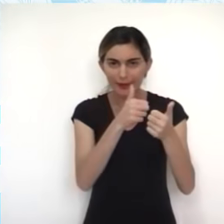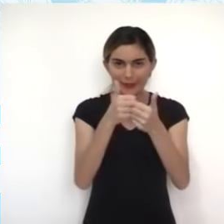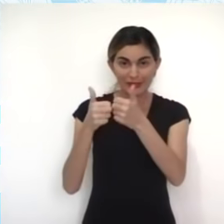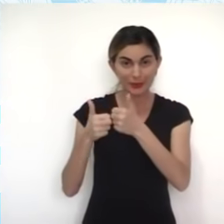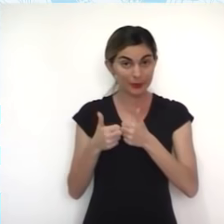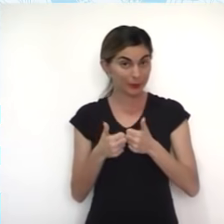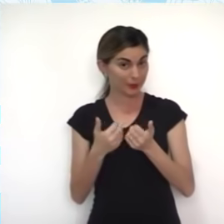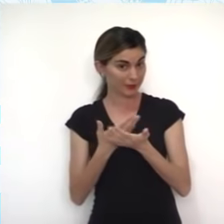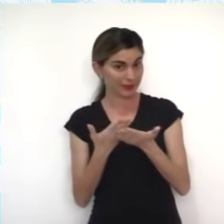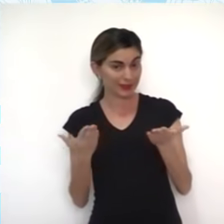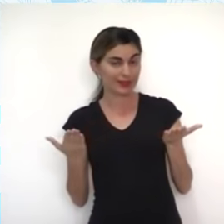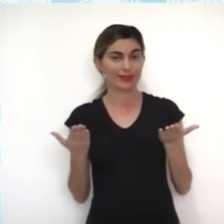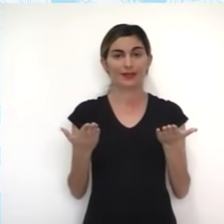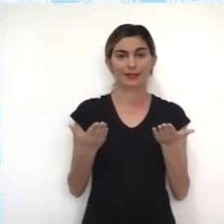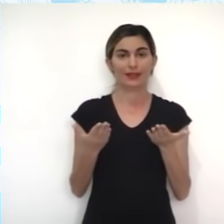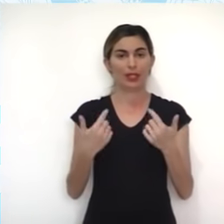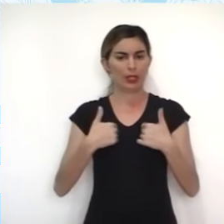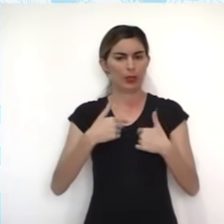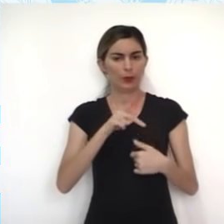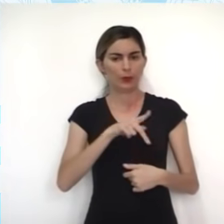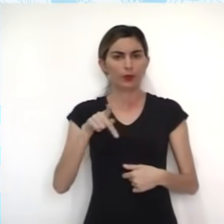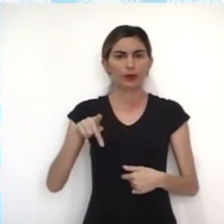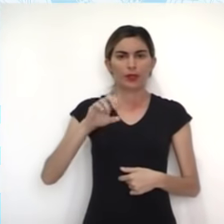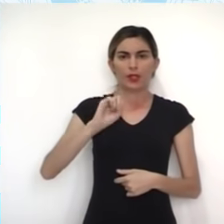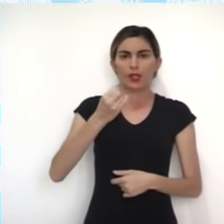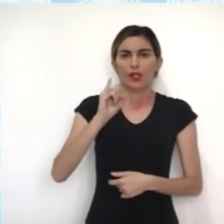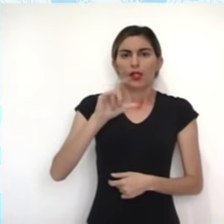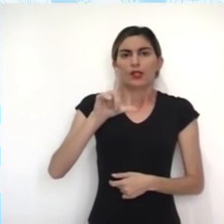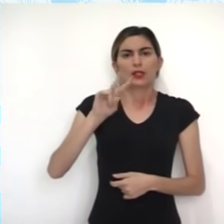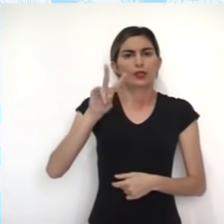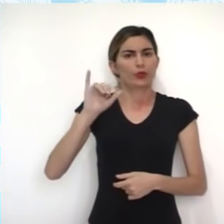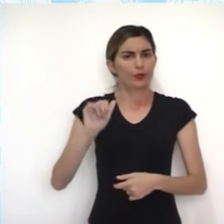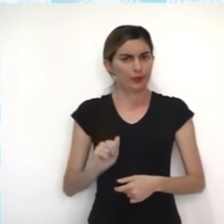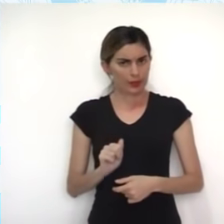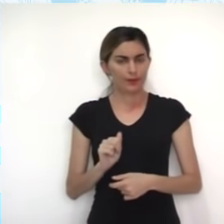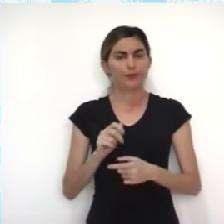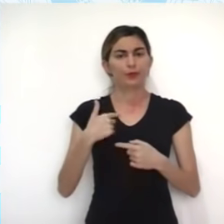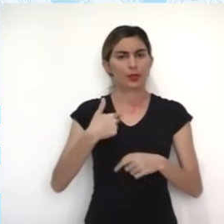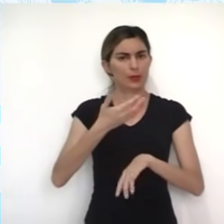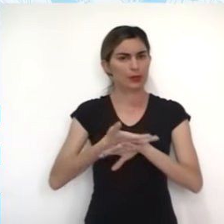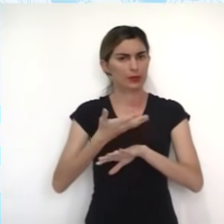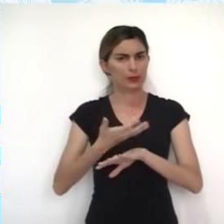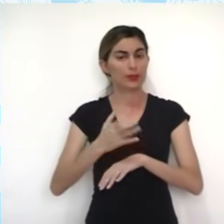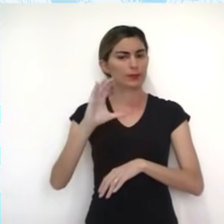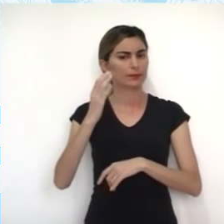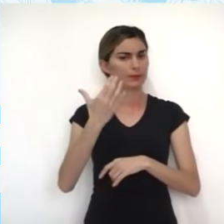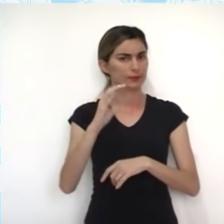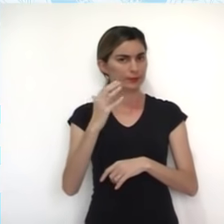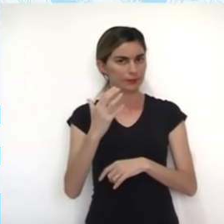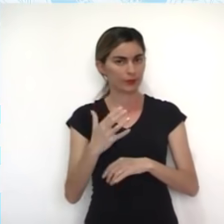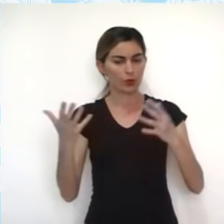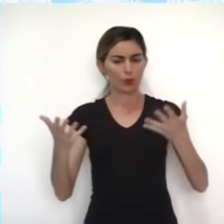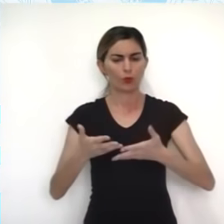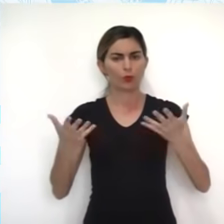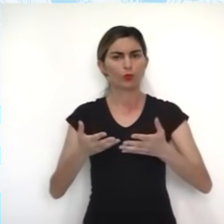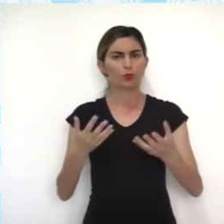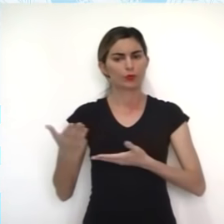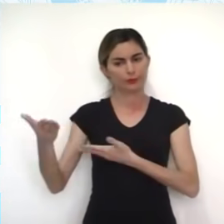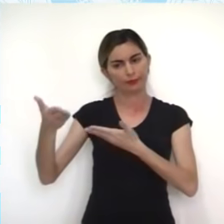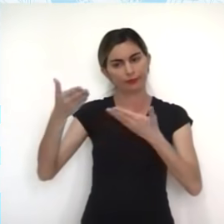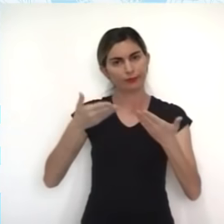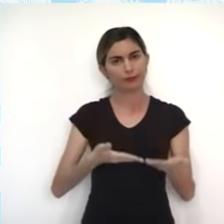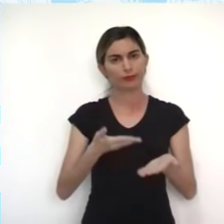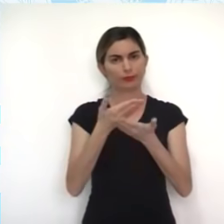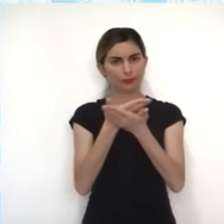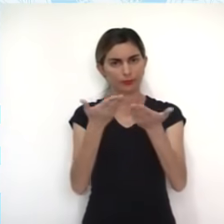oi oi galerinha tudo bem com vocês eu sou a professora silvia cardoso a minha disciplina é ciências